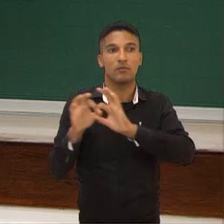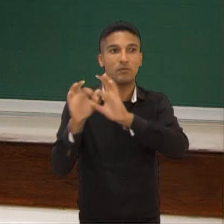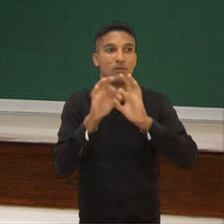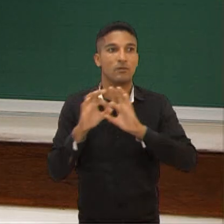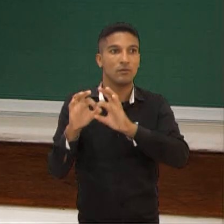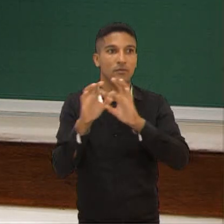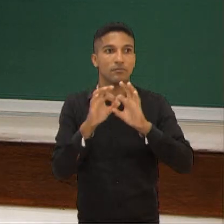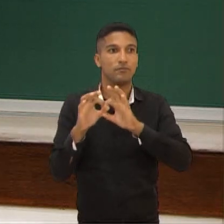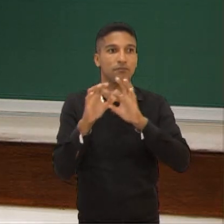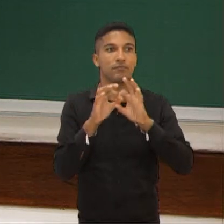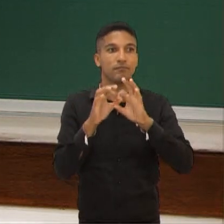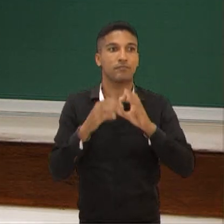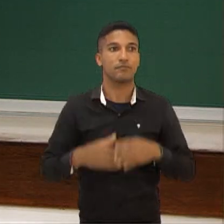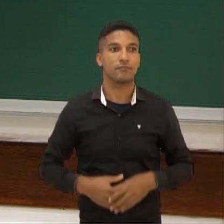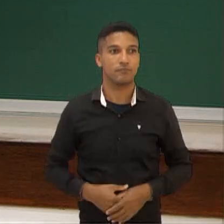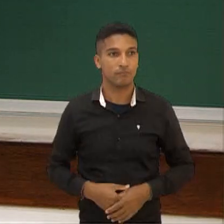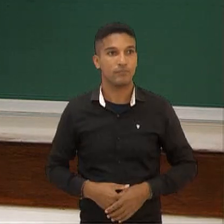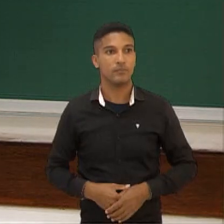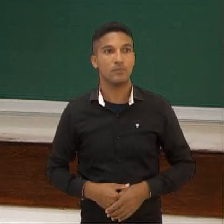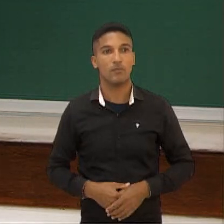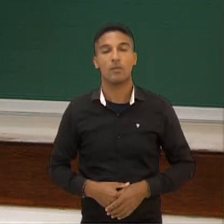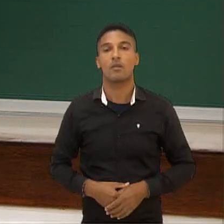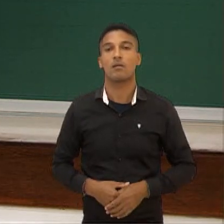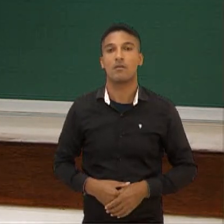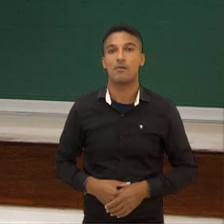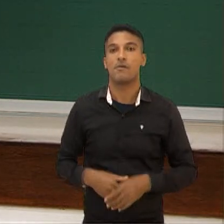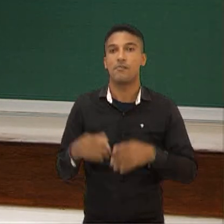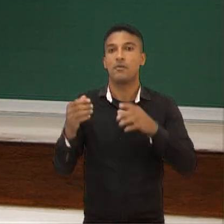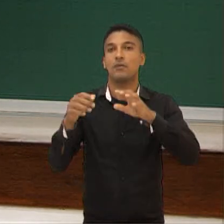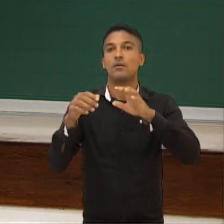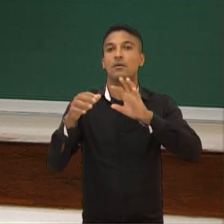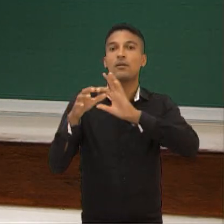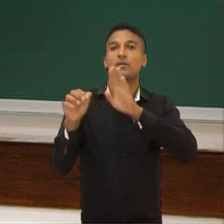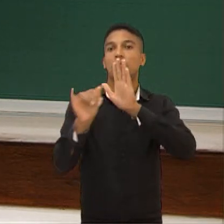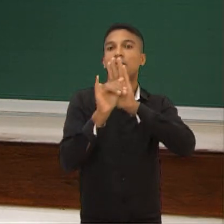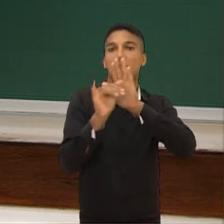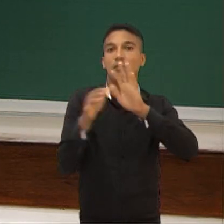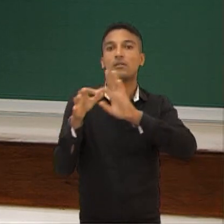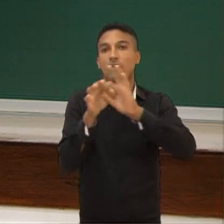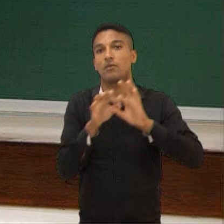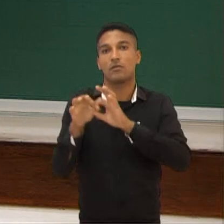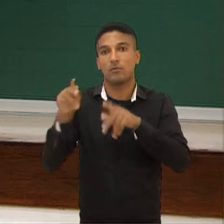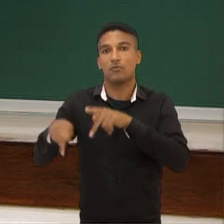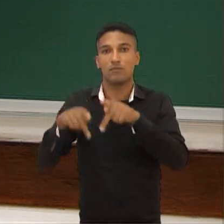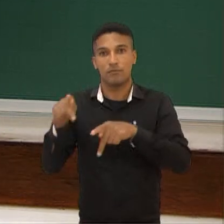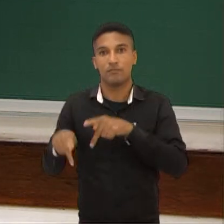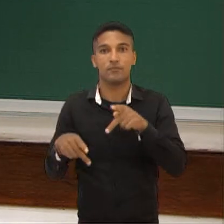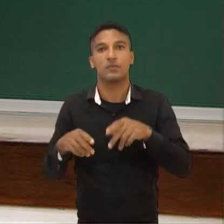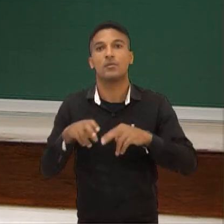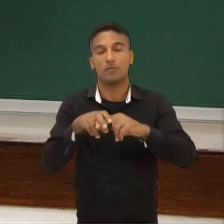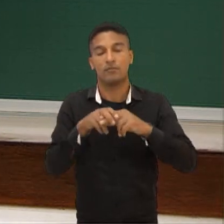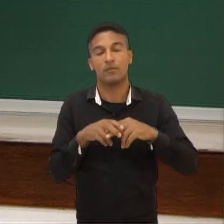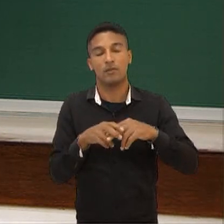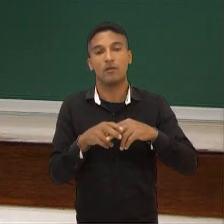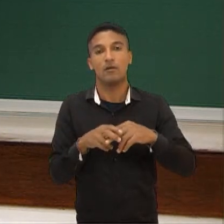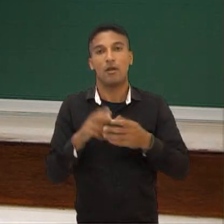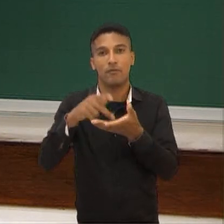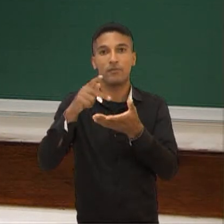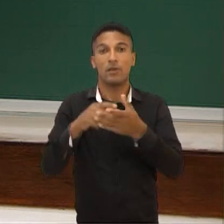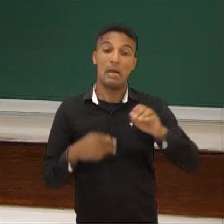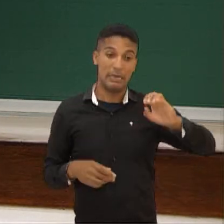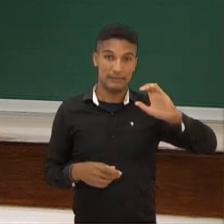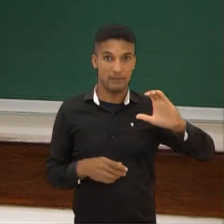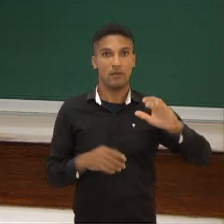são falsas. Ela é falsa, aliás, né? A primeira é falsa, a segunda é verdadeira e a terceira falsa novamente. A ver um pouco mais sobre